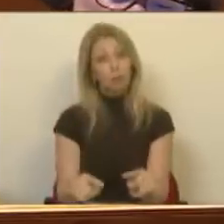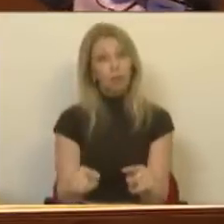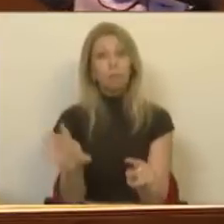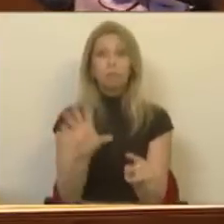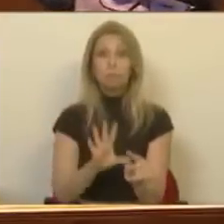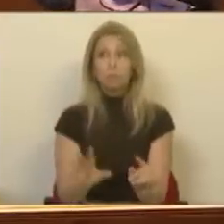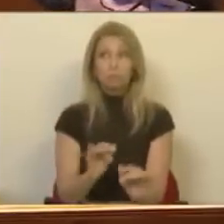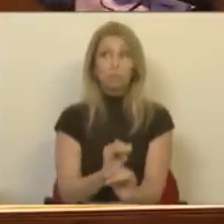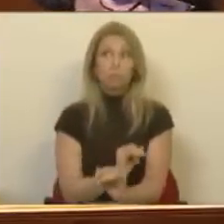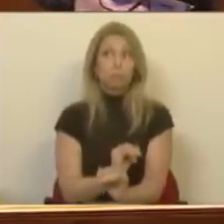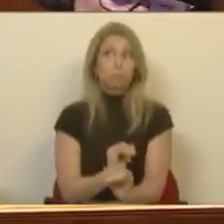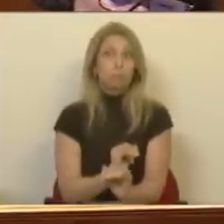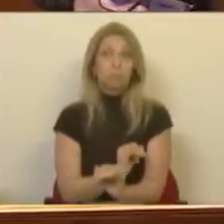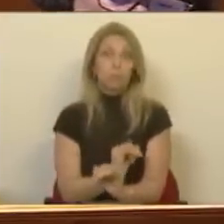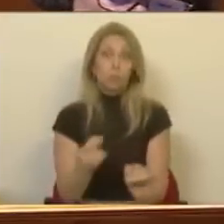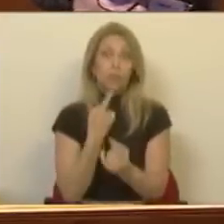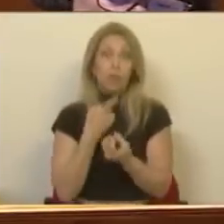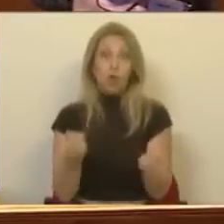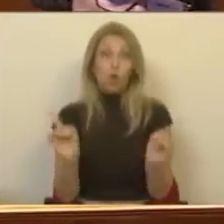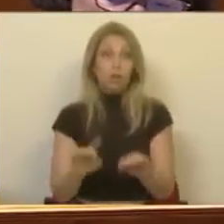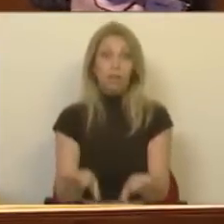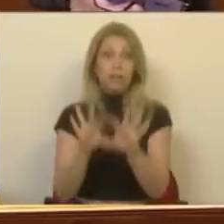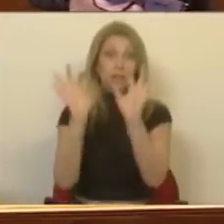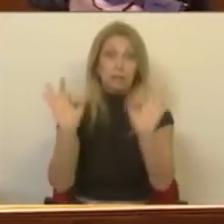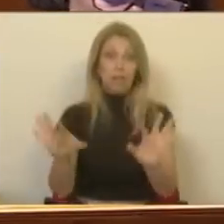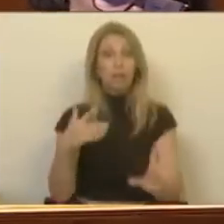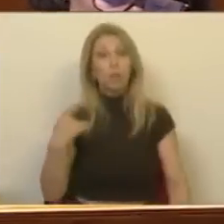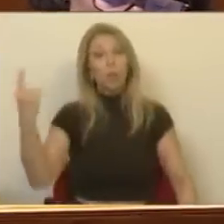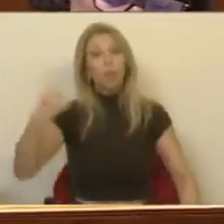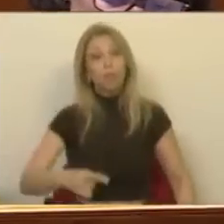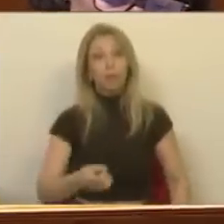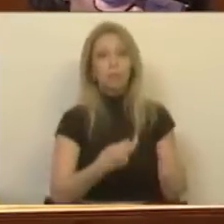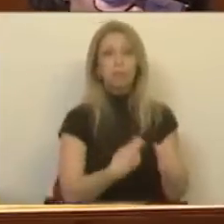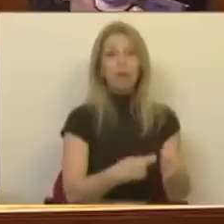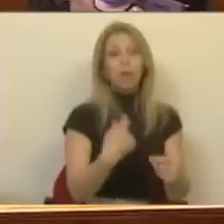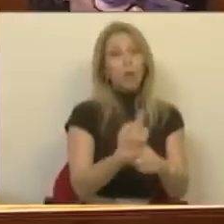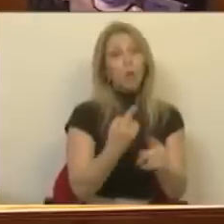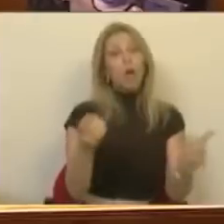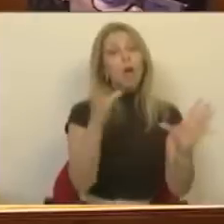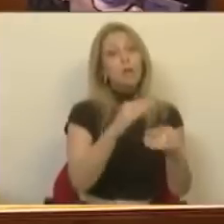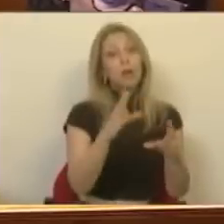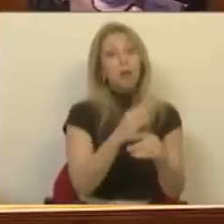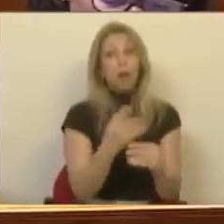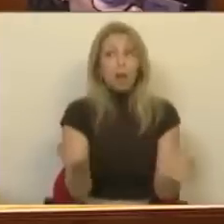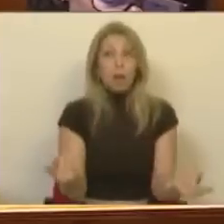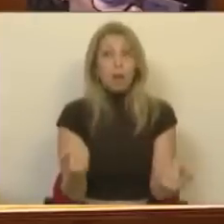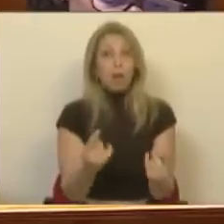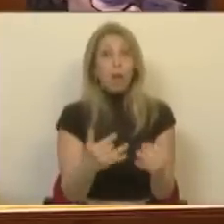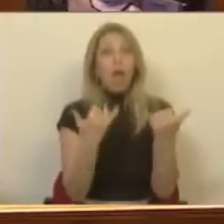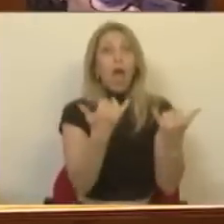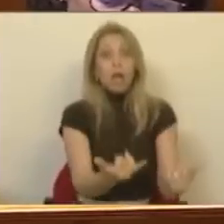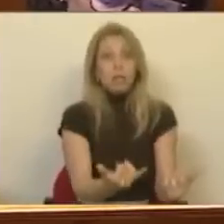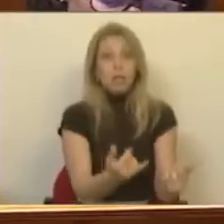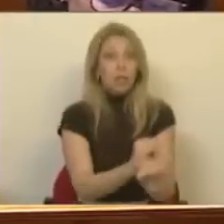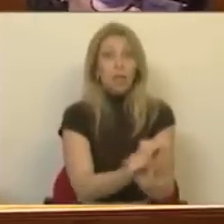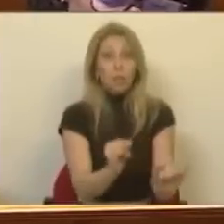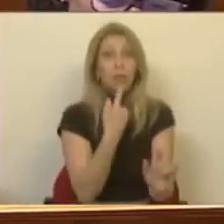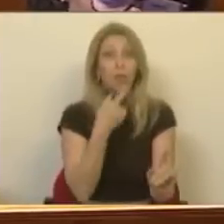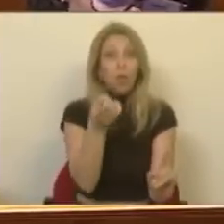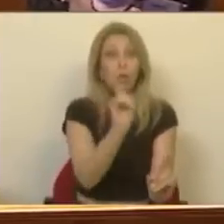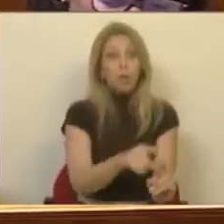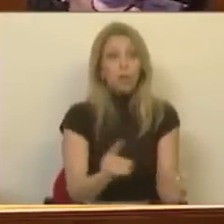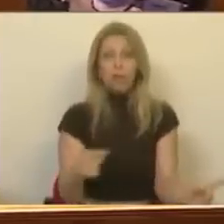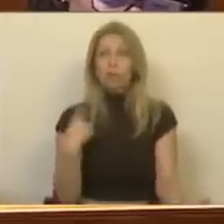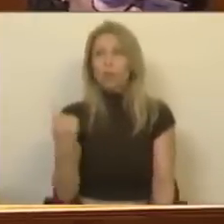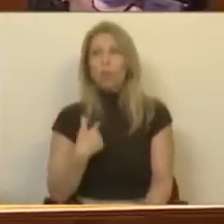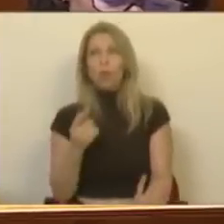natureza irredutível e quando deve ser utilizado para aquilo que é extraordinário e também necessariamente irredutível nós não damos todos os anos todos